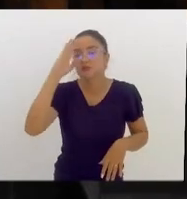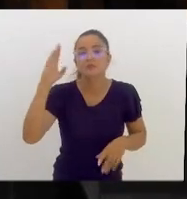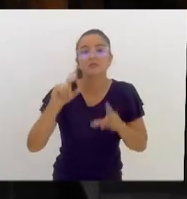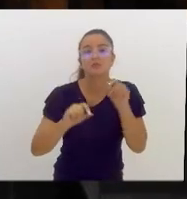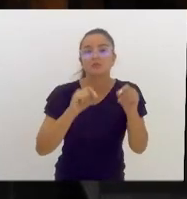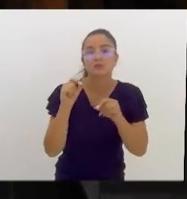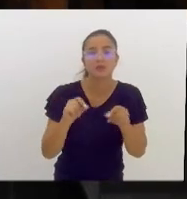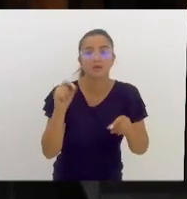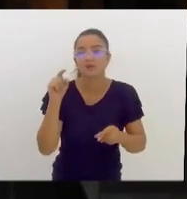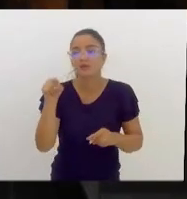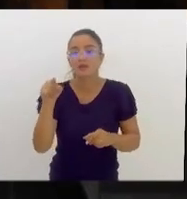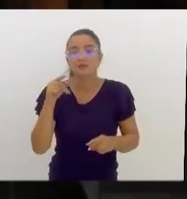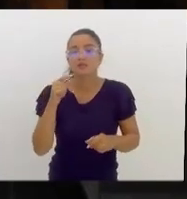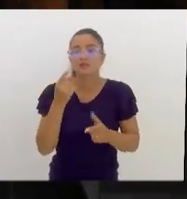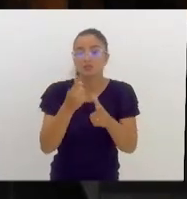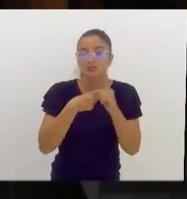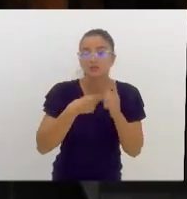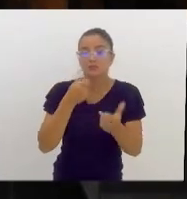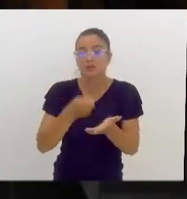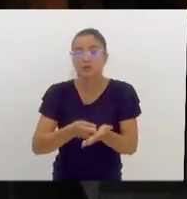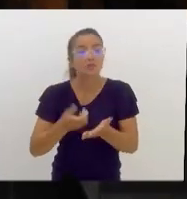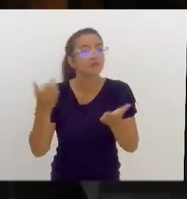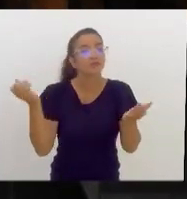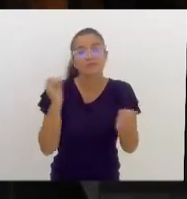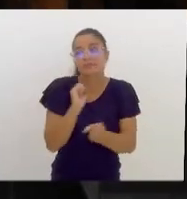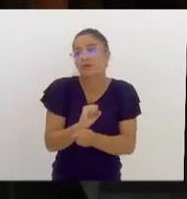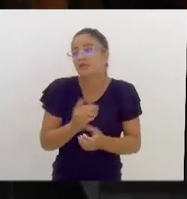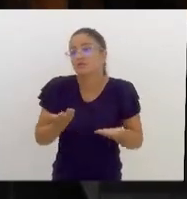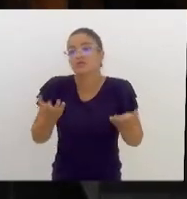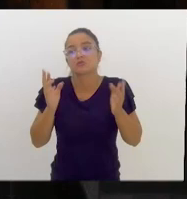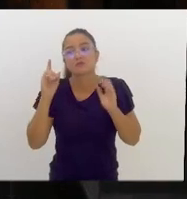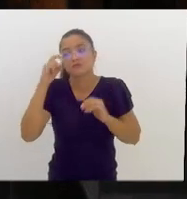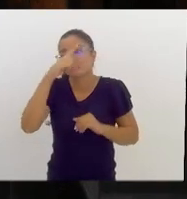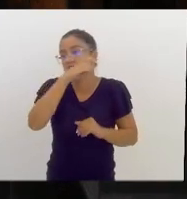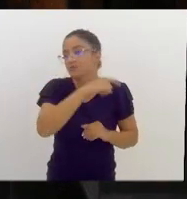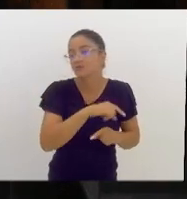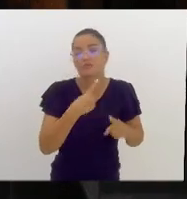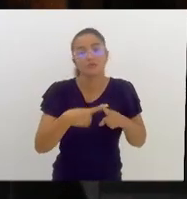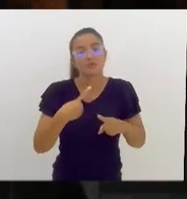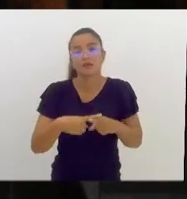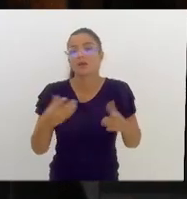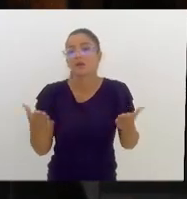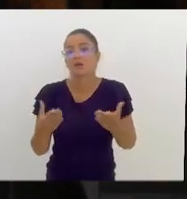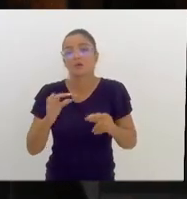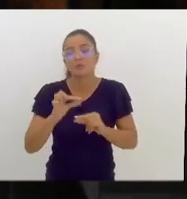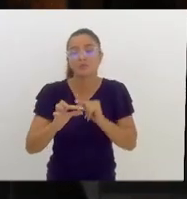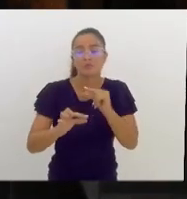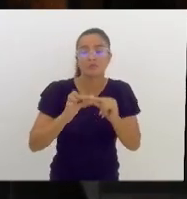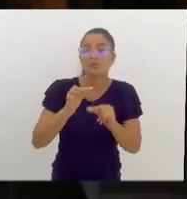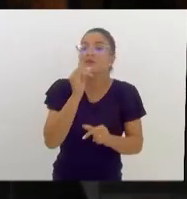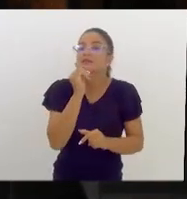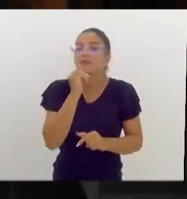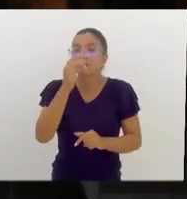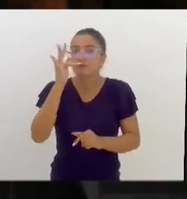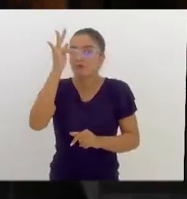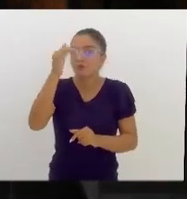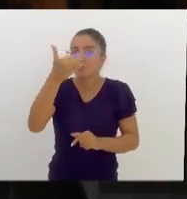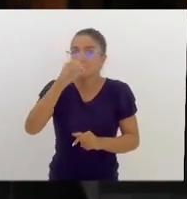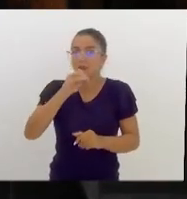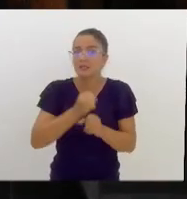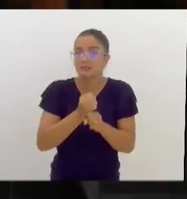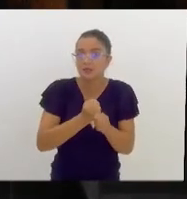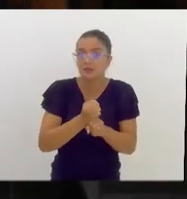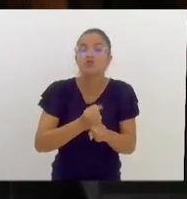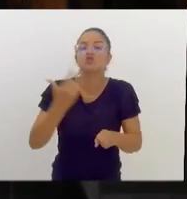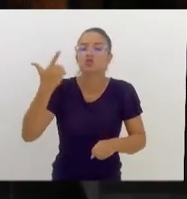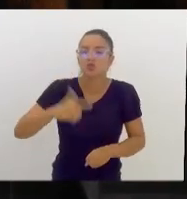E agora, aos poucos, o seu pagamento numa crescente. Daqui a 10 anos, o Estado do Rio de Janeiro vai quebrar de